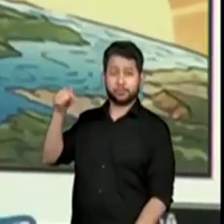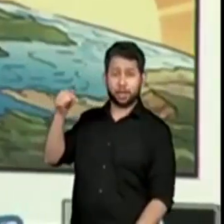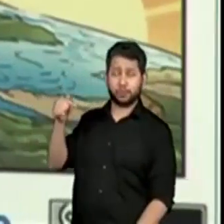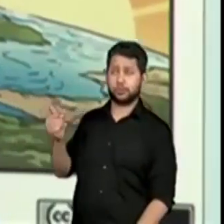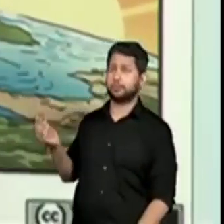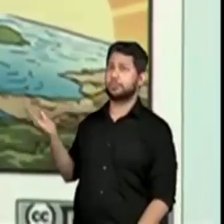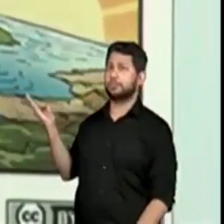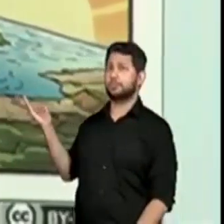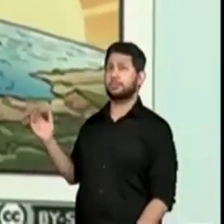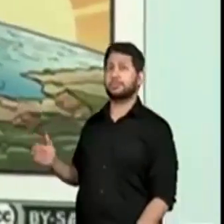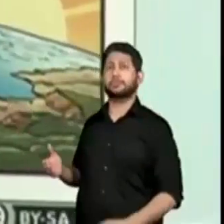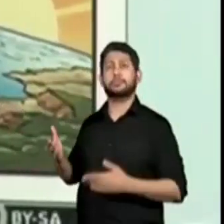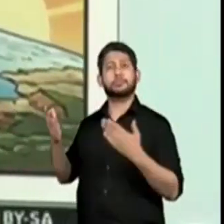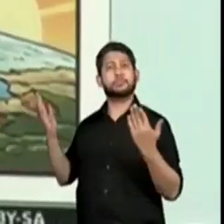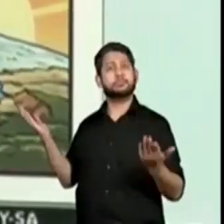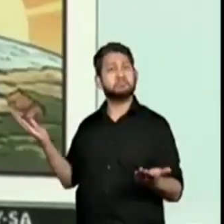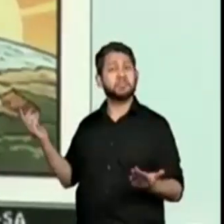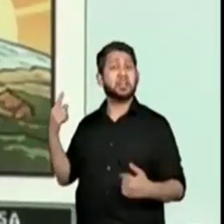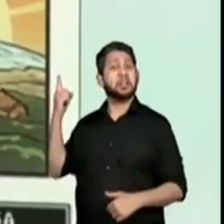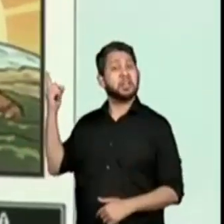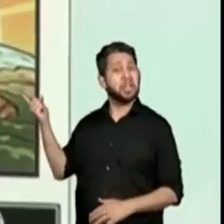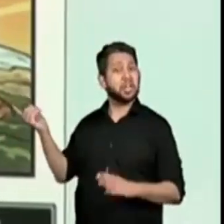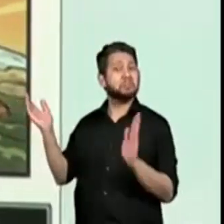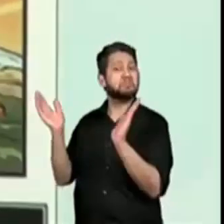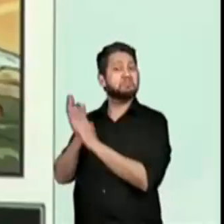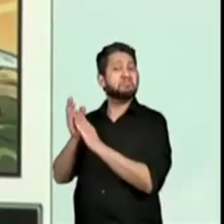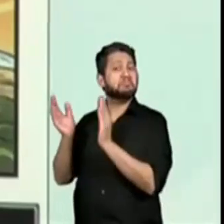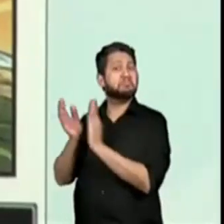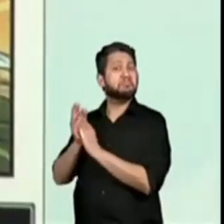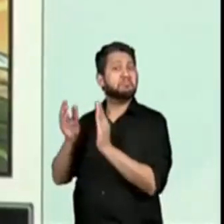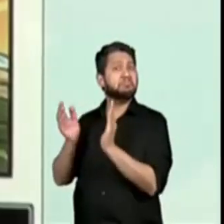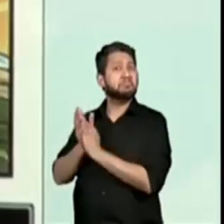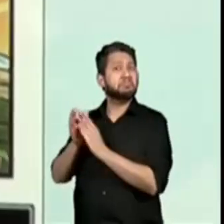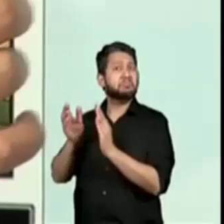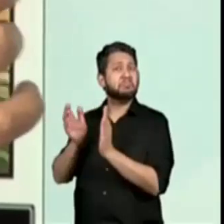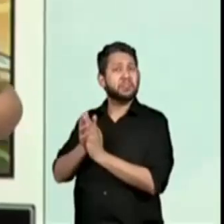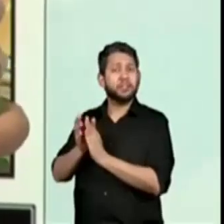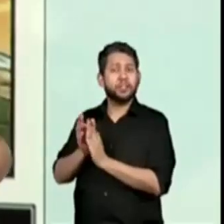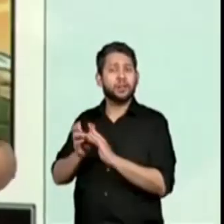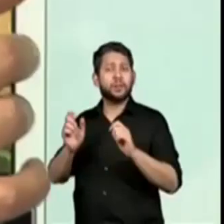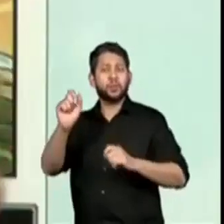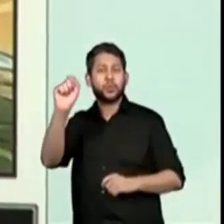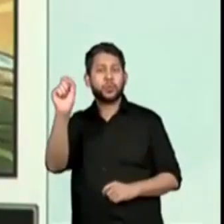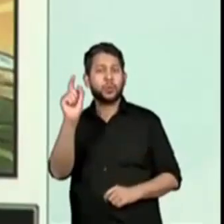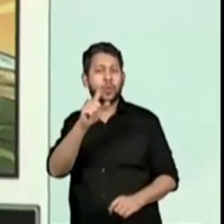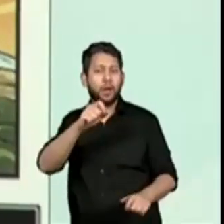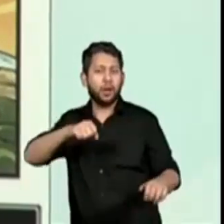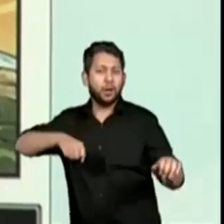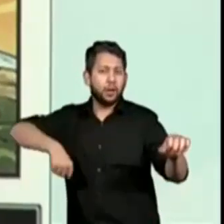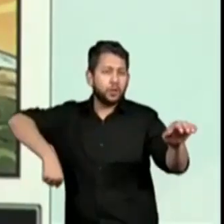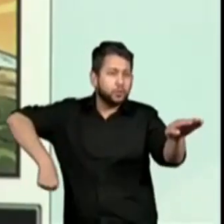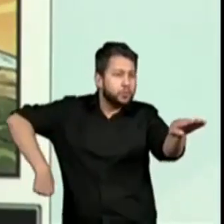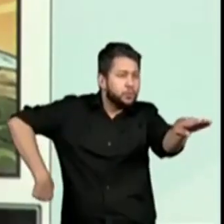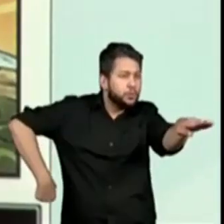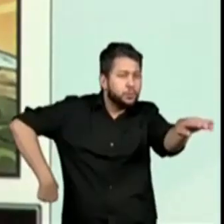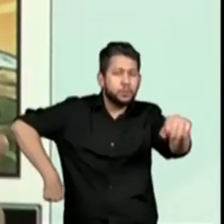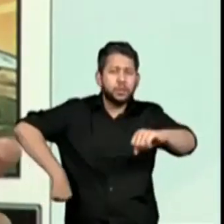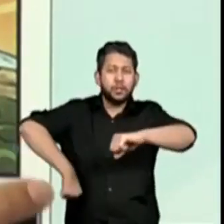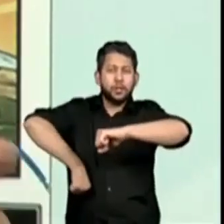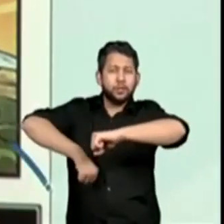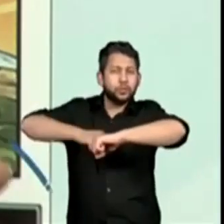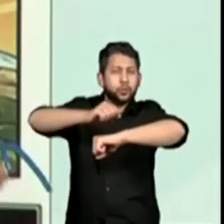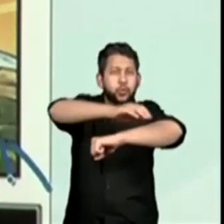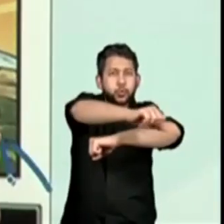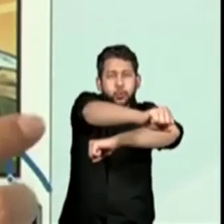quadrinho, mostra o musculoso voando em direção ao sol, com um rio